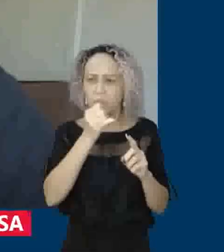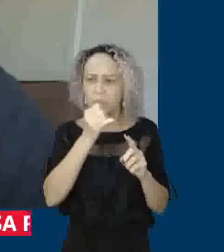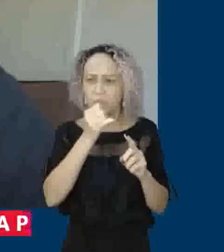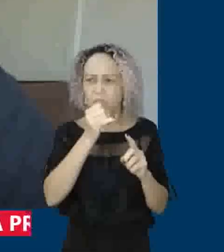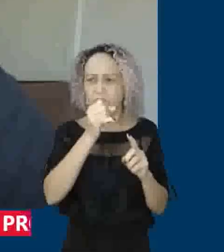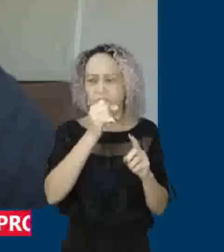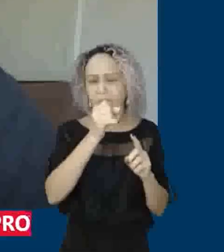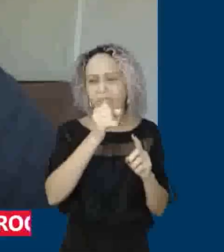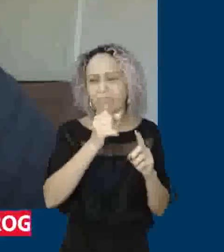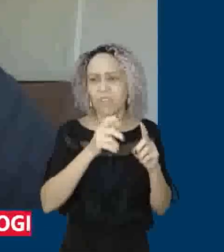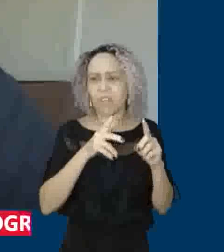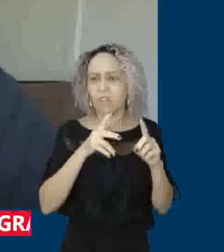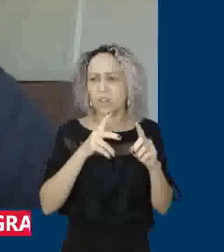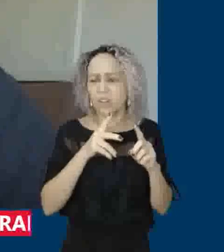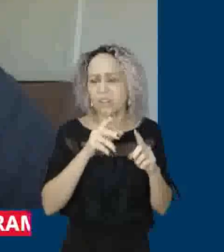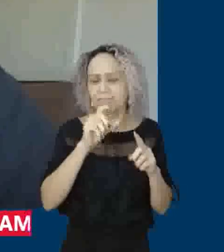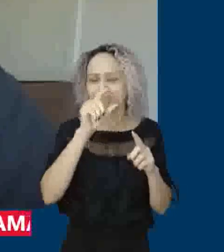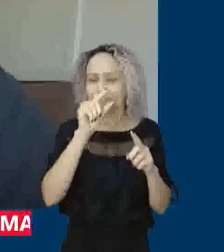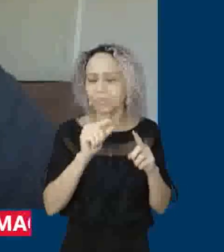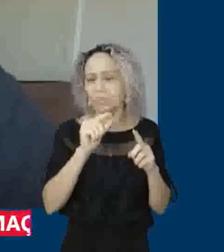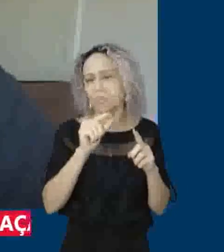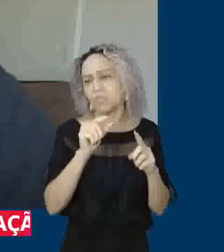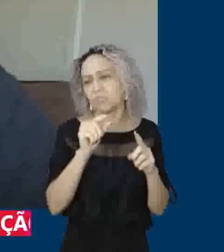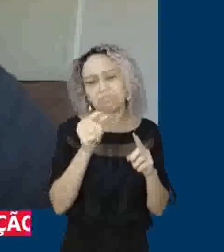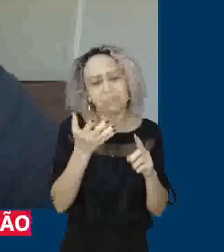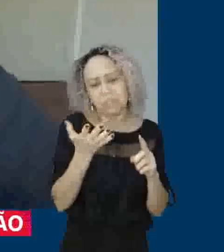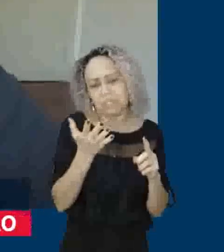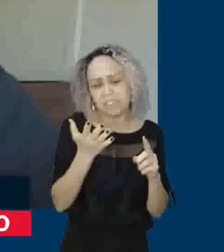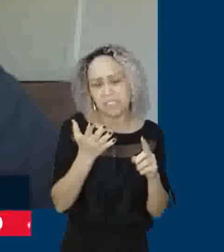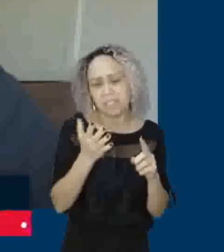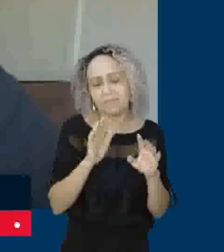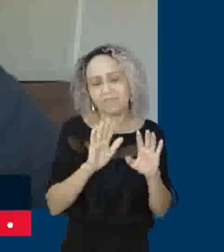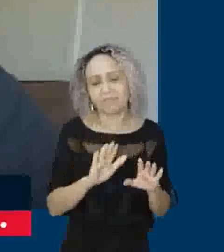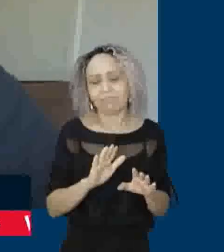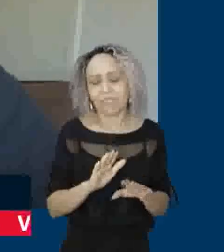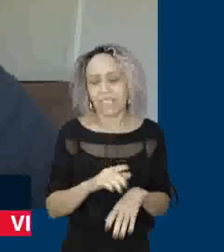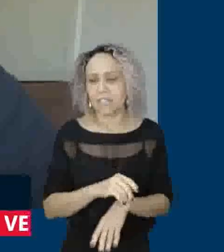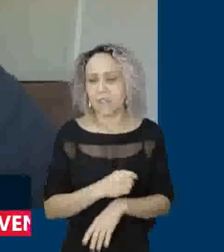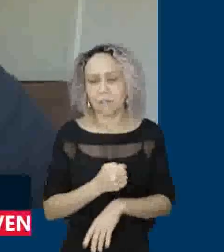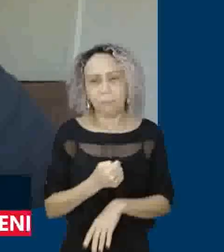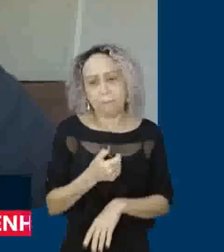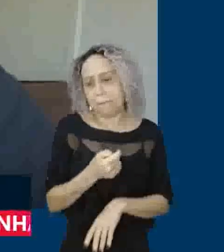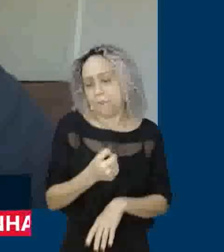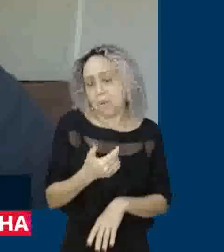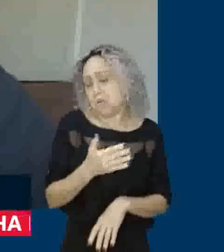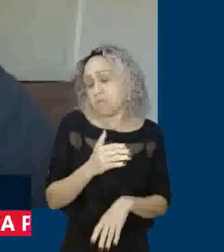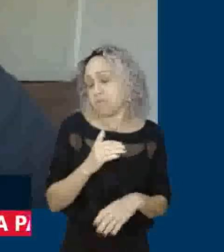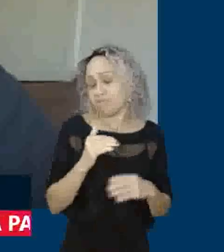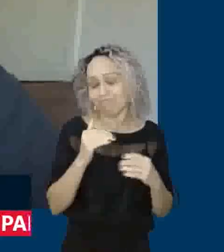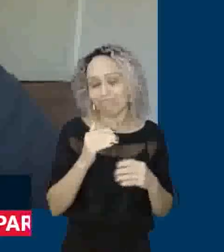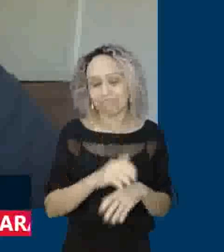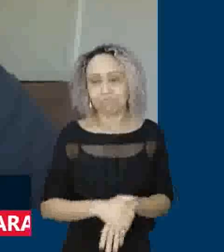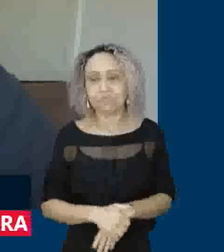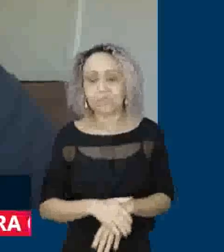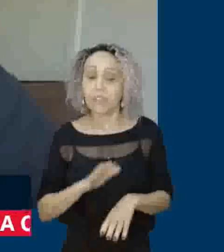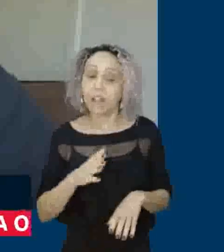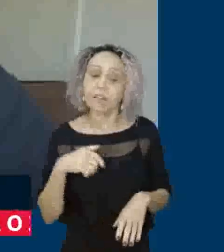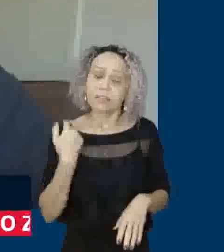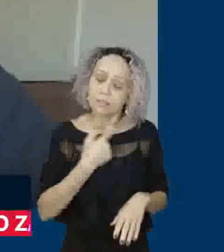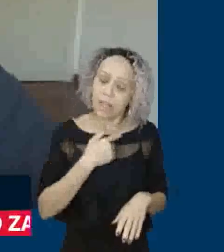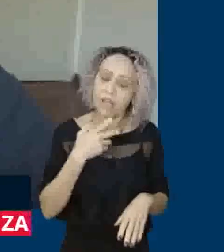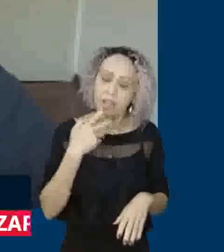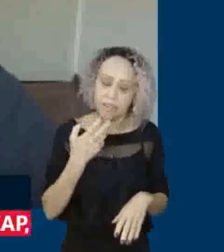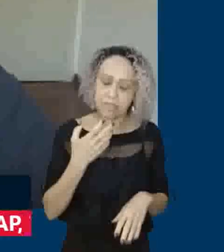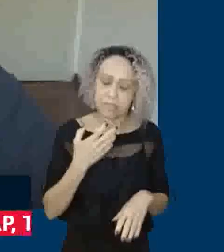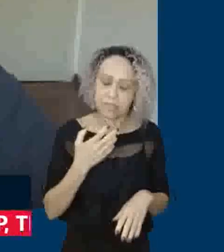esperava que o Banco Central agisse com mais rapidez para que essa taxa de juros alta parasse de atrapalhar o desempenho